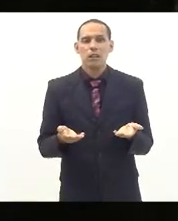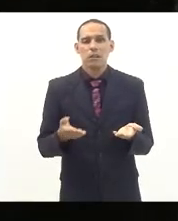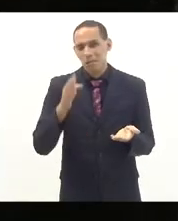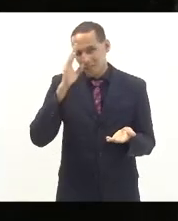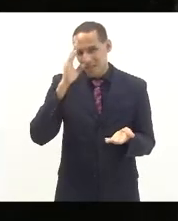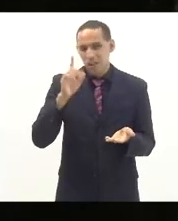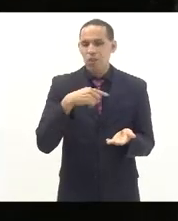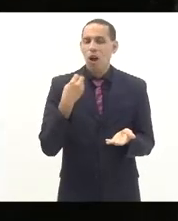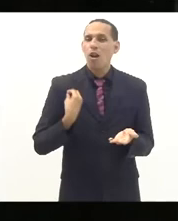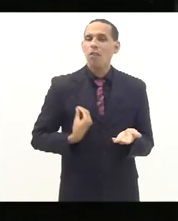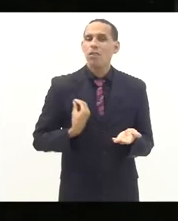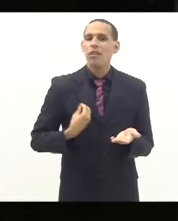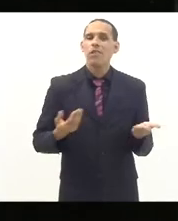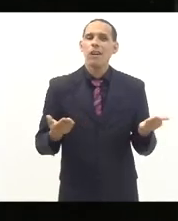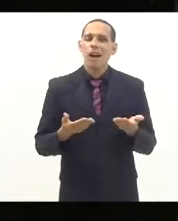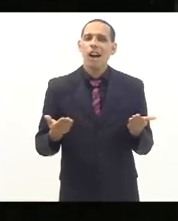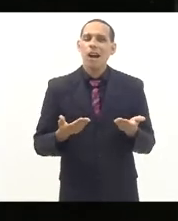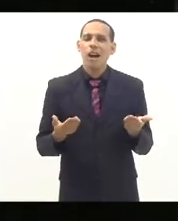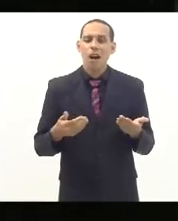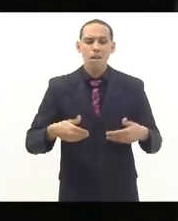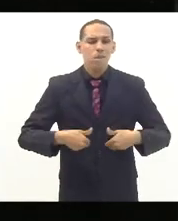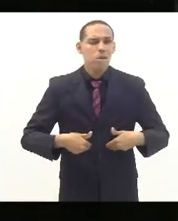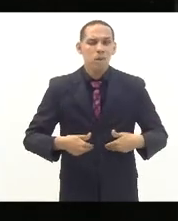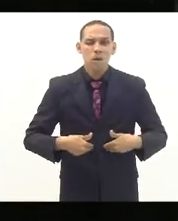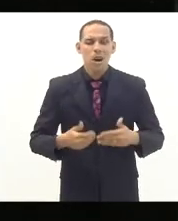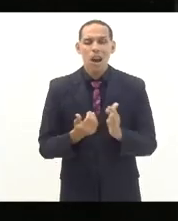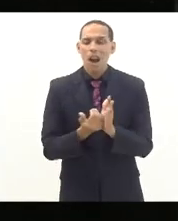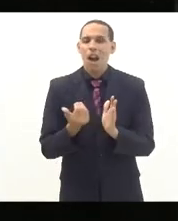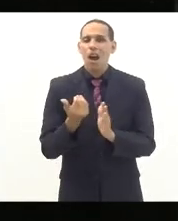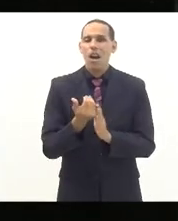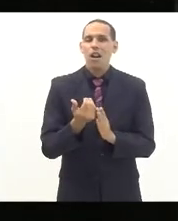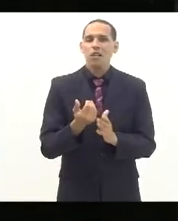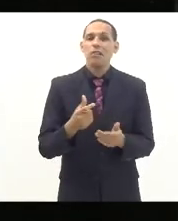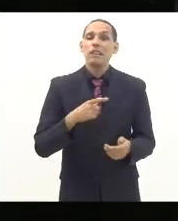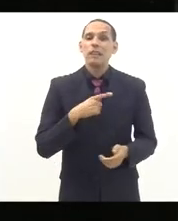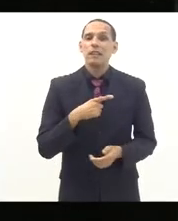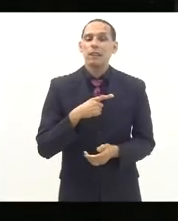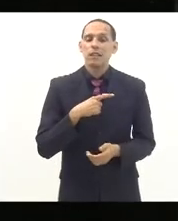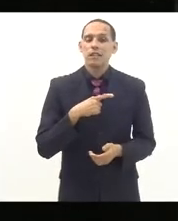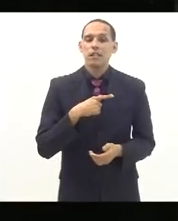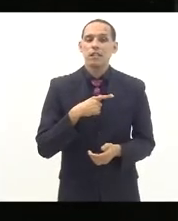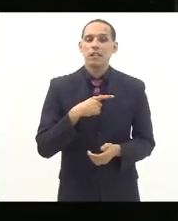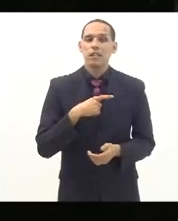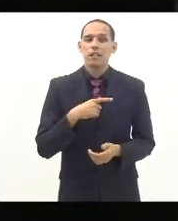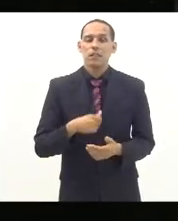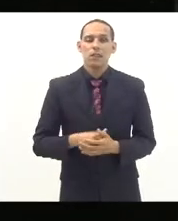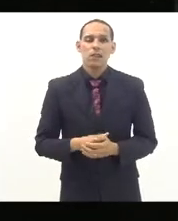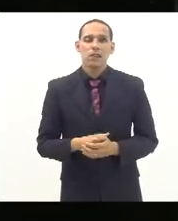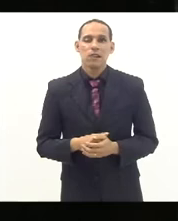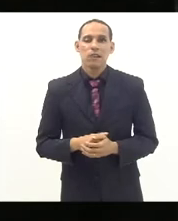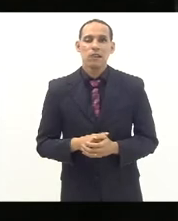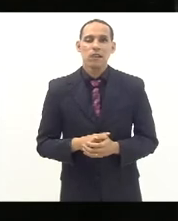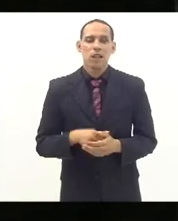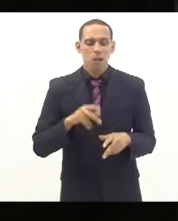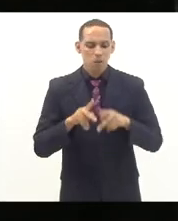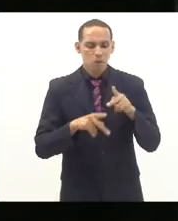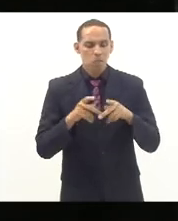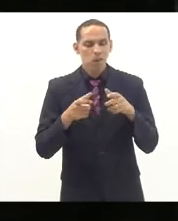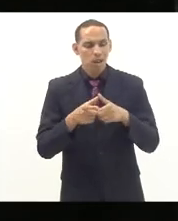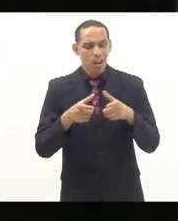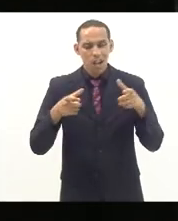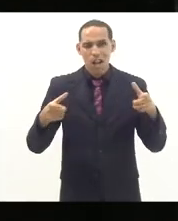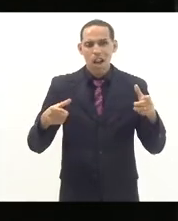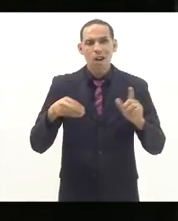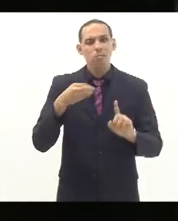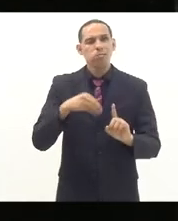quando vivemos altos índice de fome quando temos em nosso estado altos índices de população